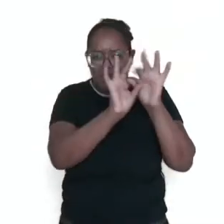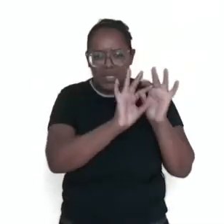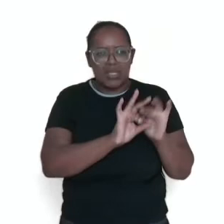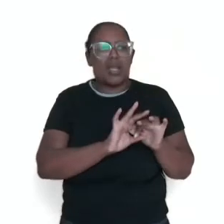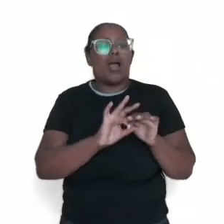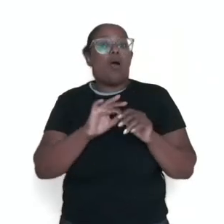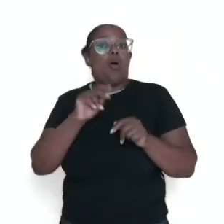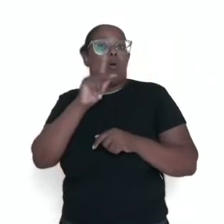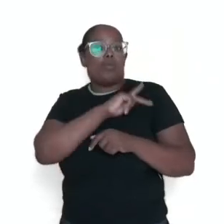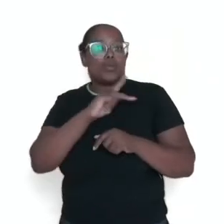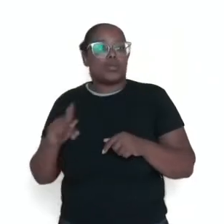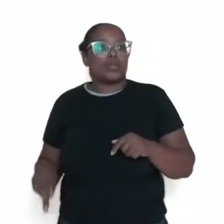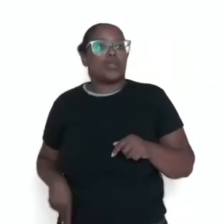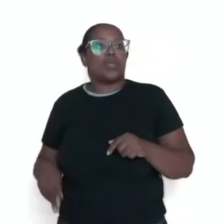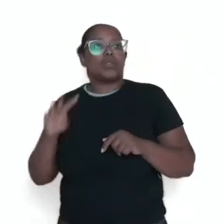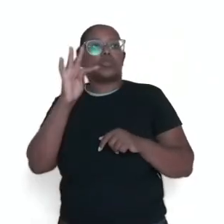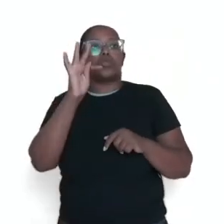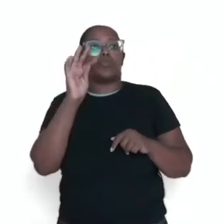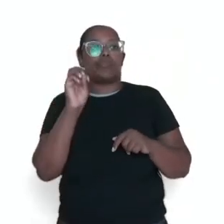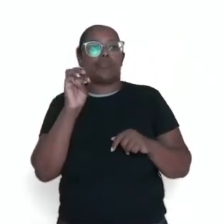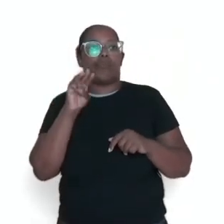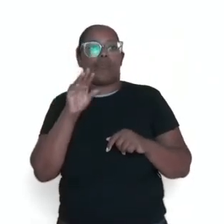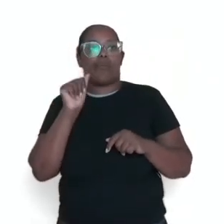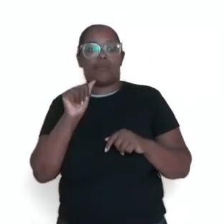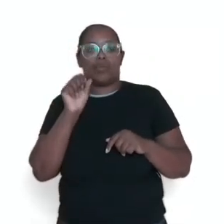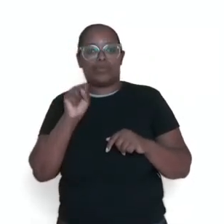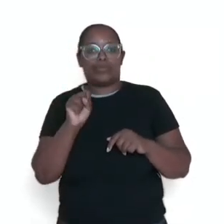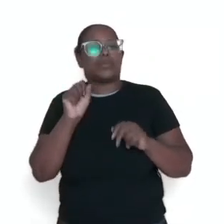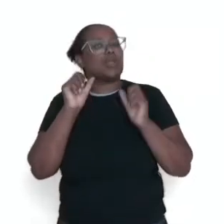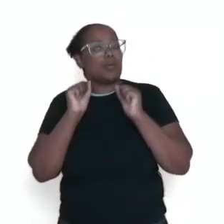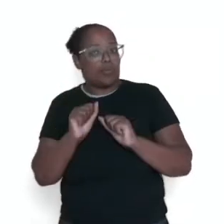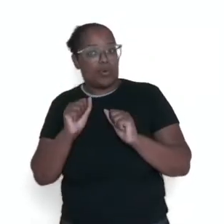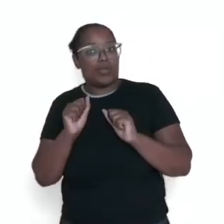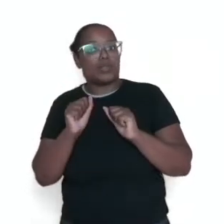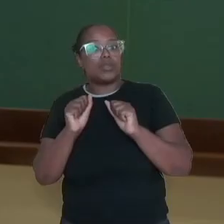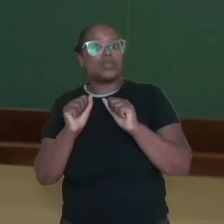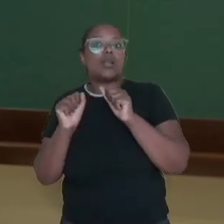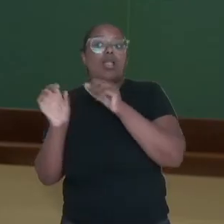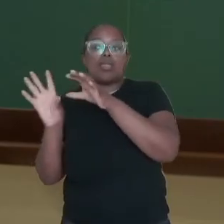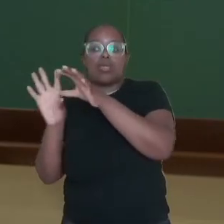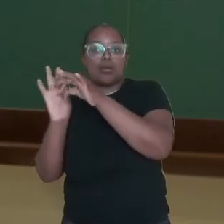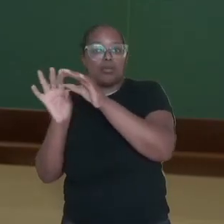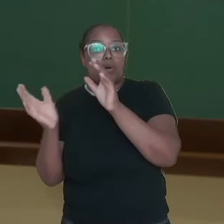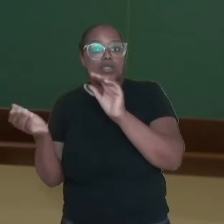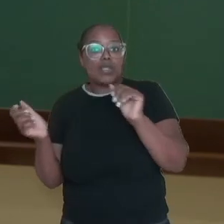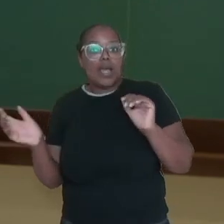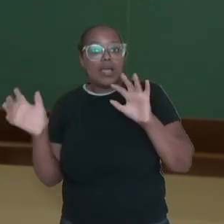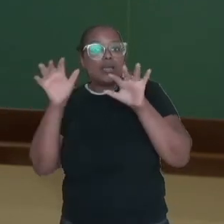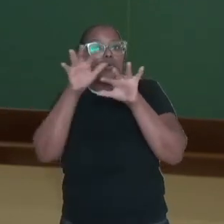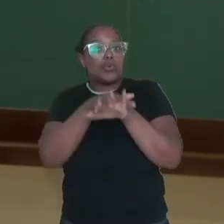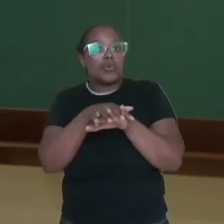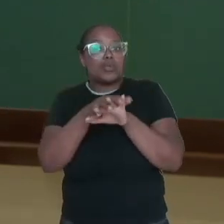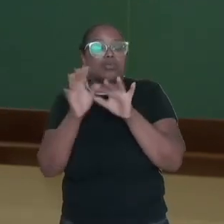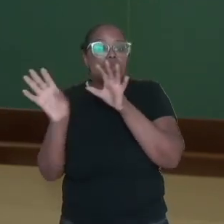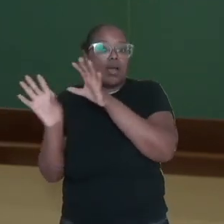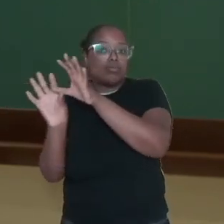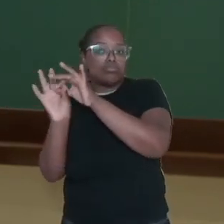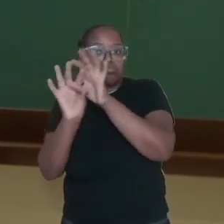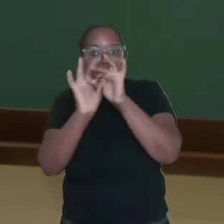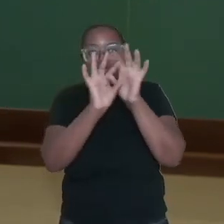Bach, já declarou que os e-sports podem integrar o programa olímpico no